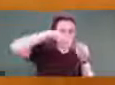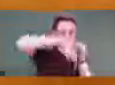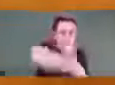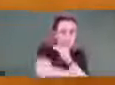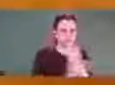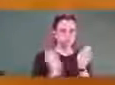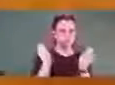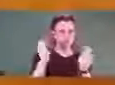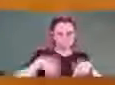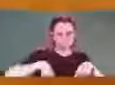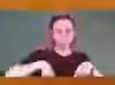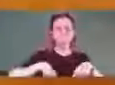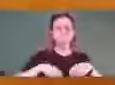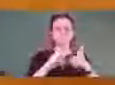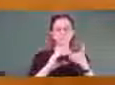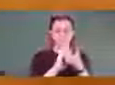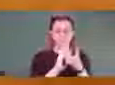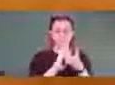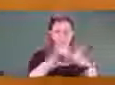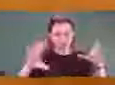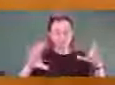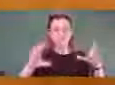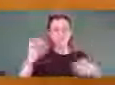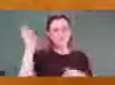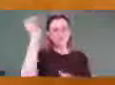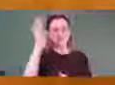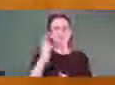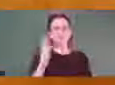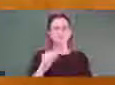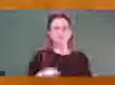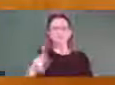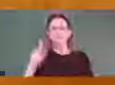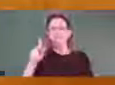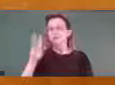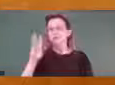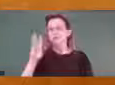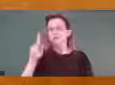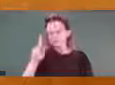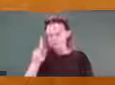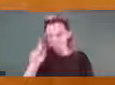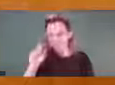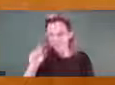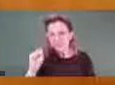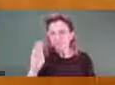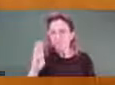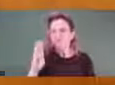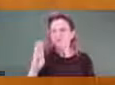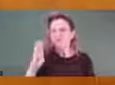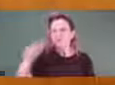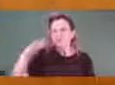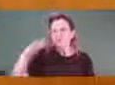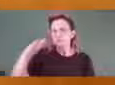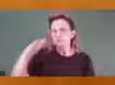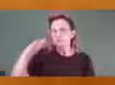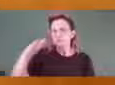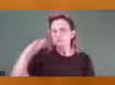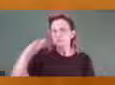vamos falar do PSB que queremos construir um partido laico e acolhedor as mais diversas crenças